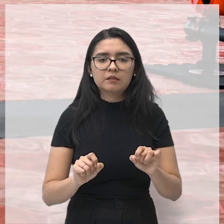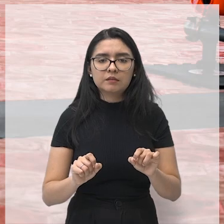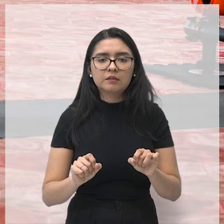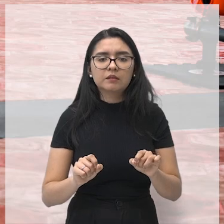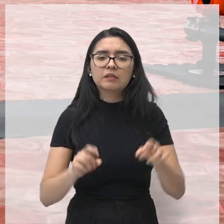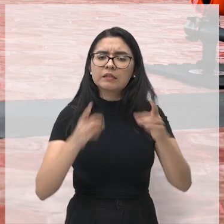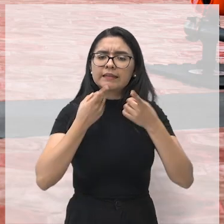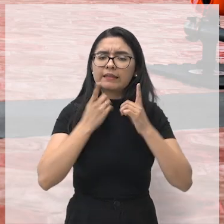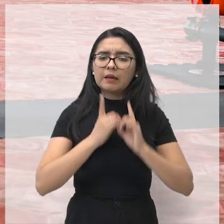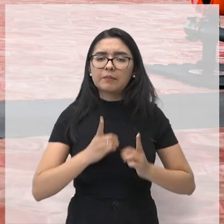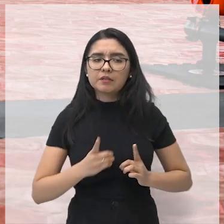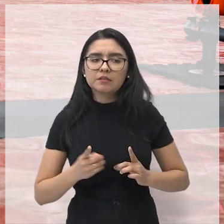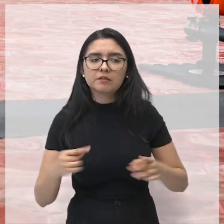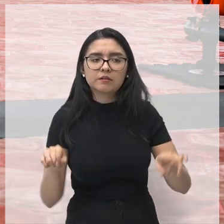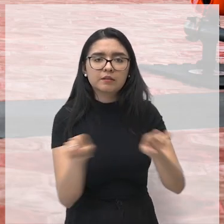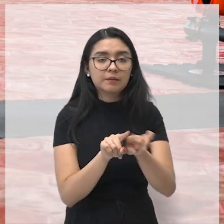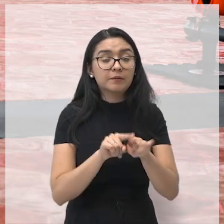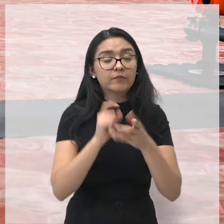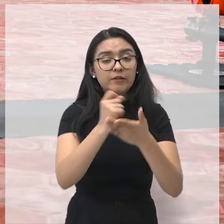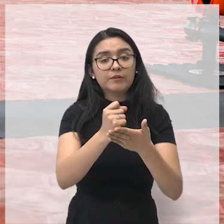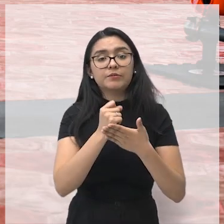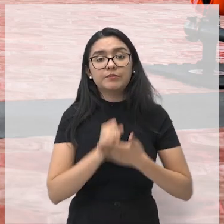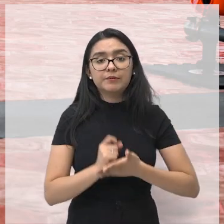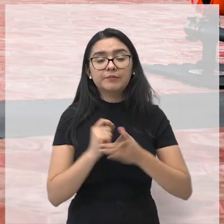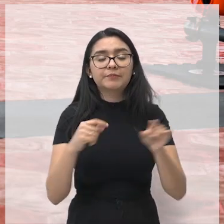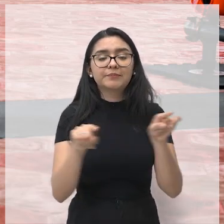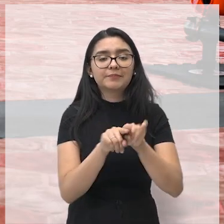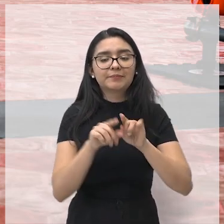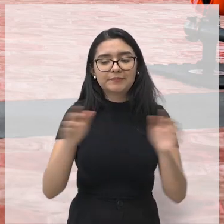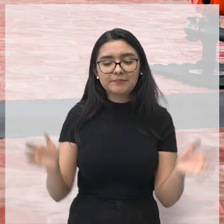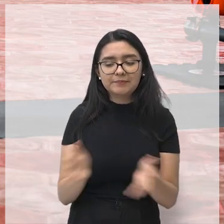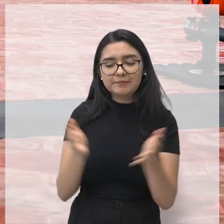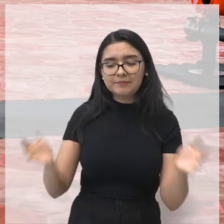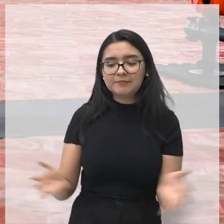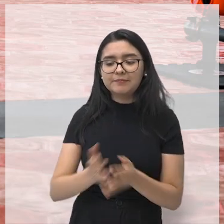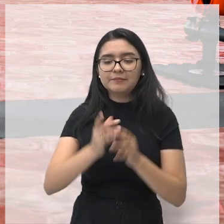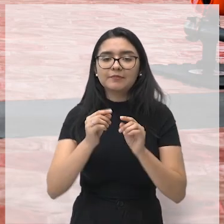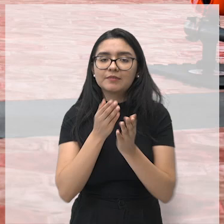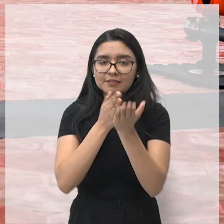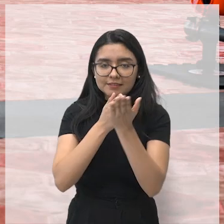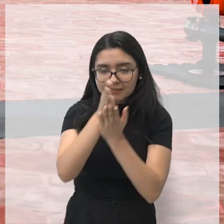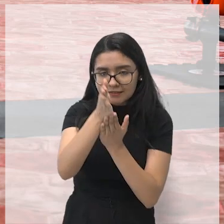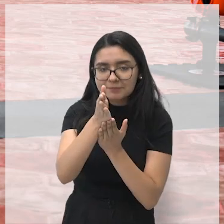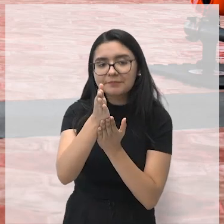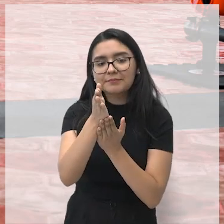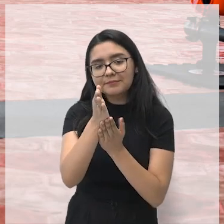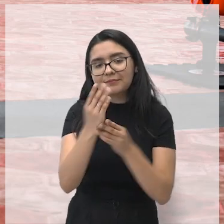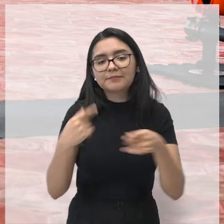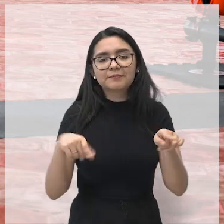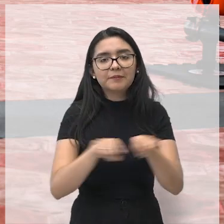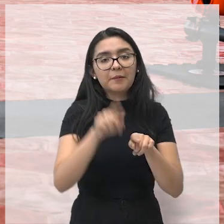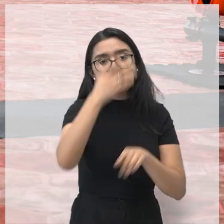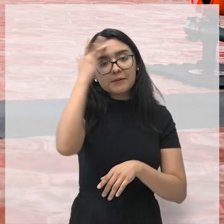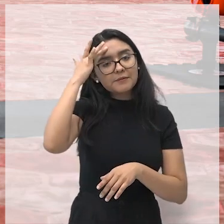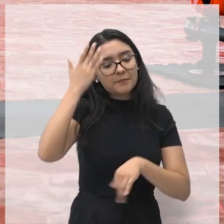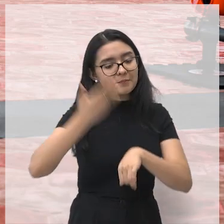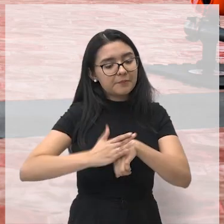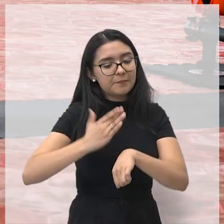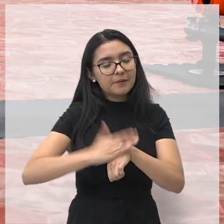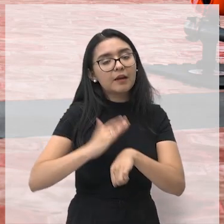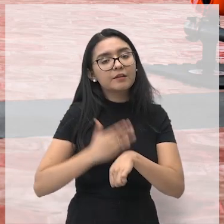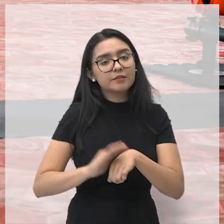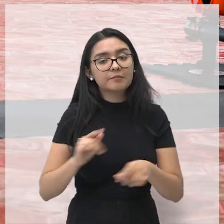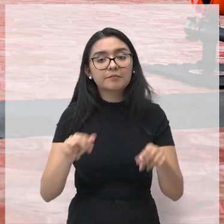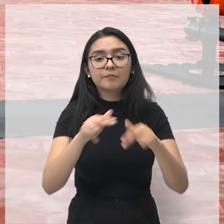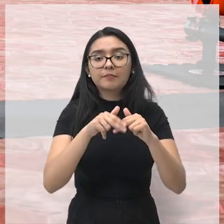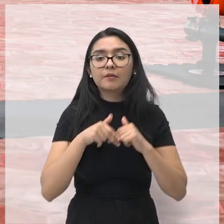de depressão, vai auxiliar, vai incentivar a disciplina do praticante, né?